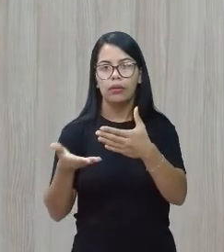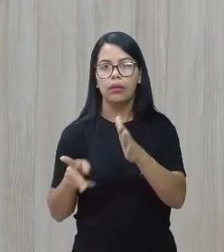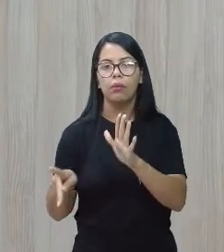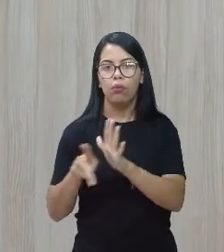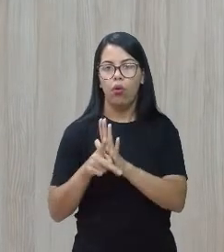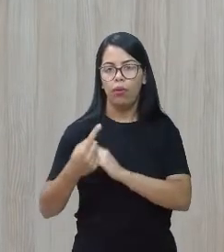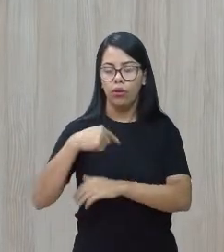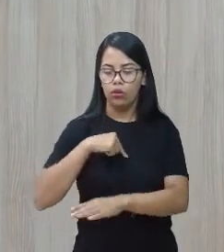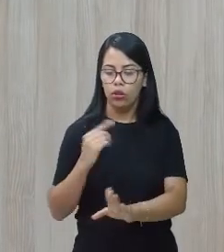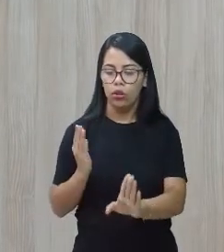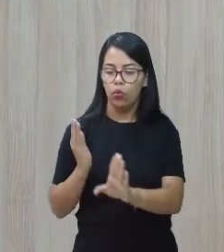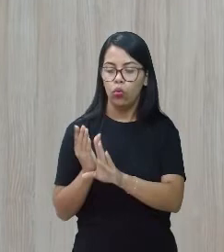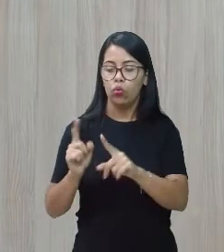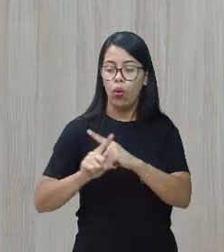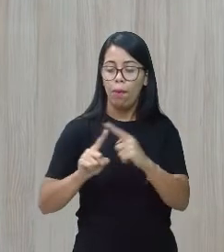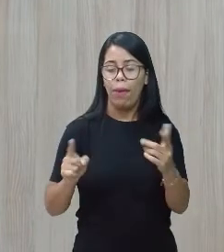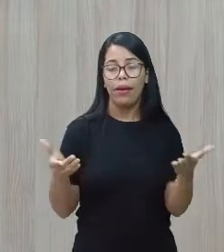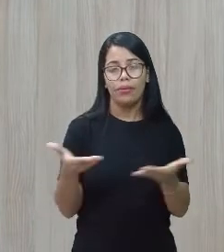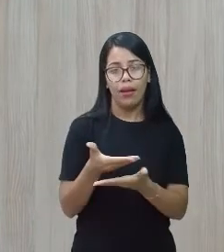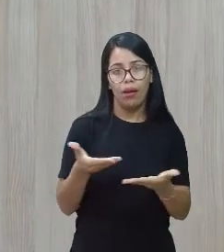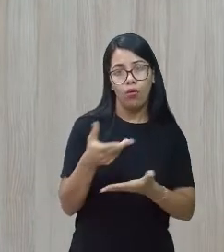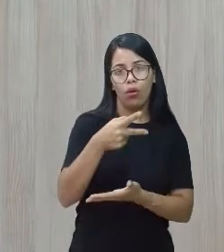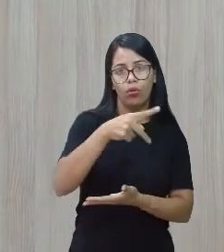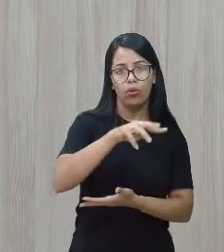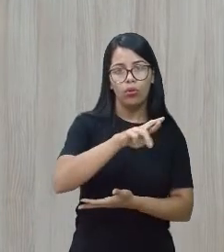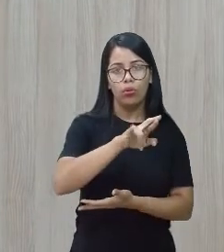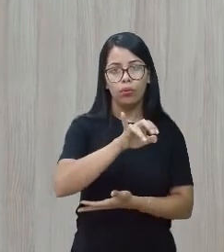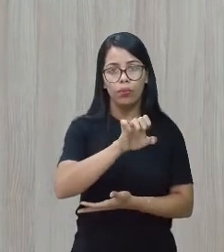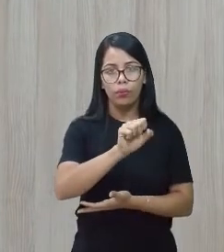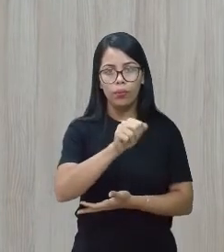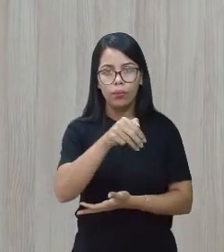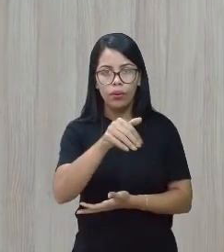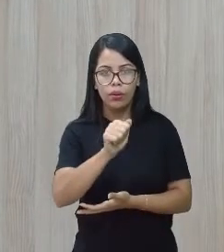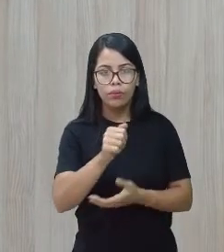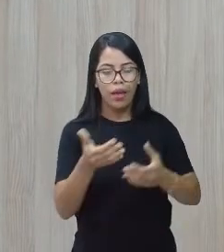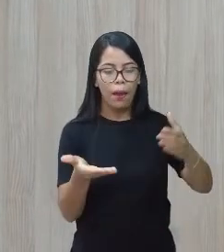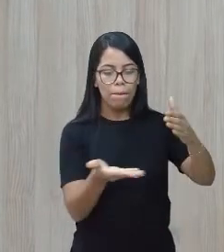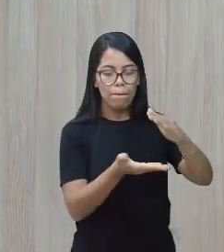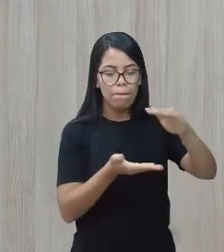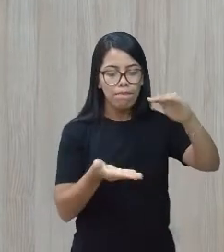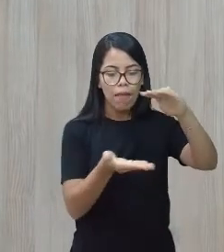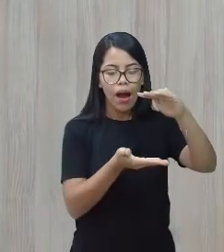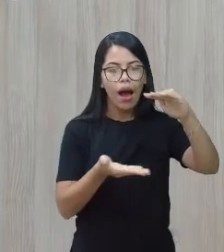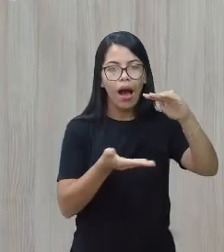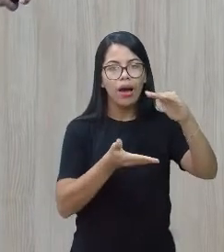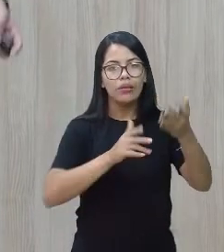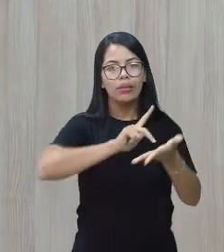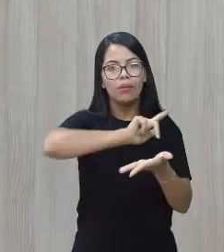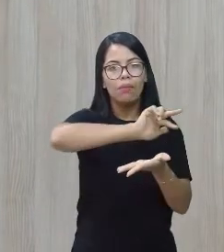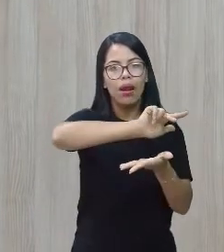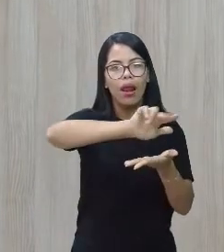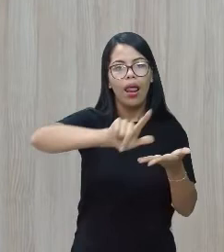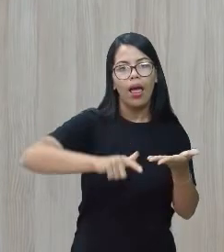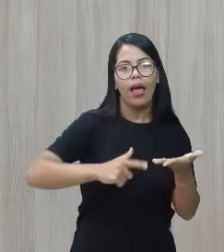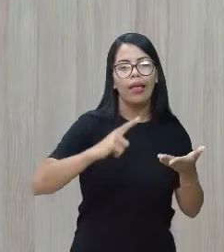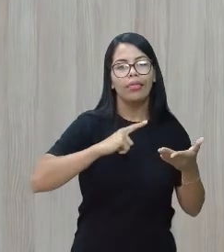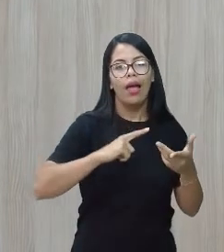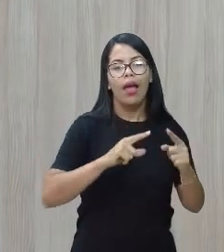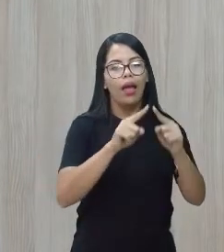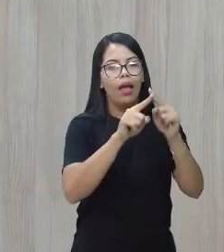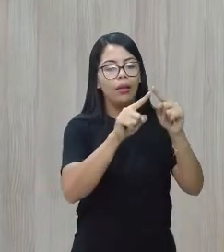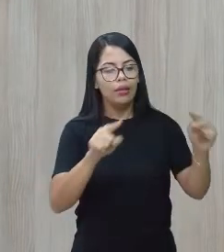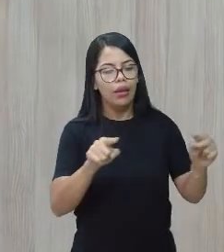certo? Sendo que no prisma, a base ela vai variar. A gente vai ter aí um triângulo, vai ter um quadrado,